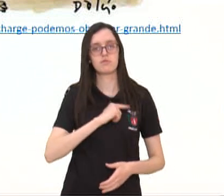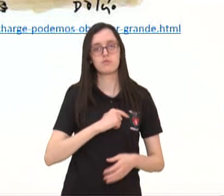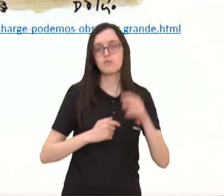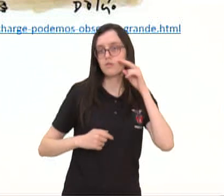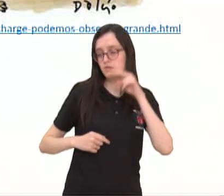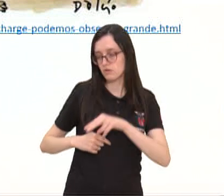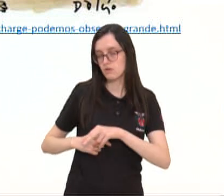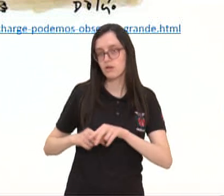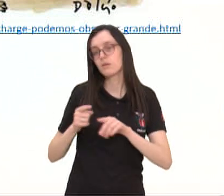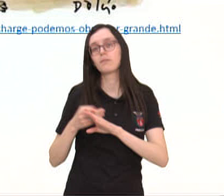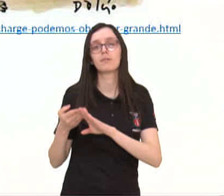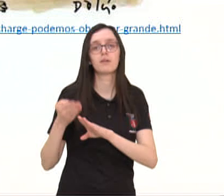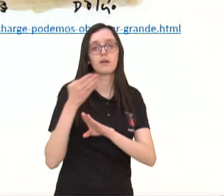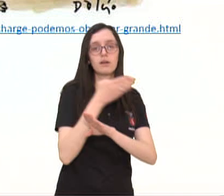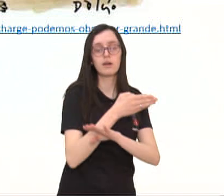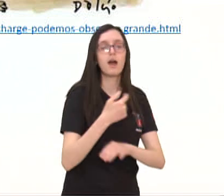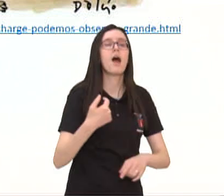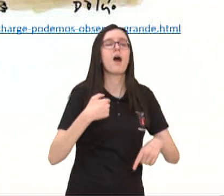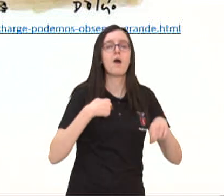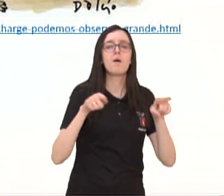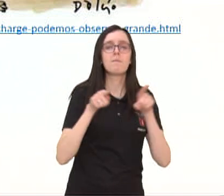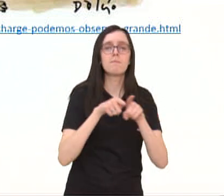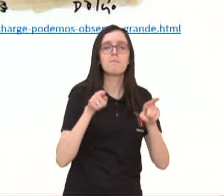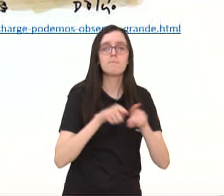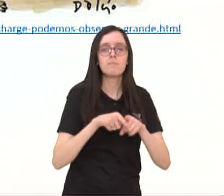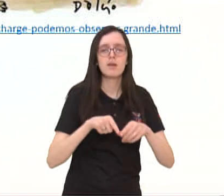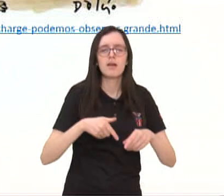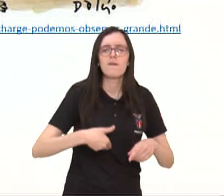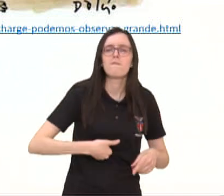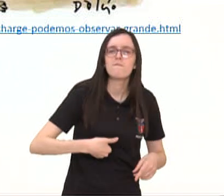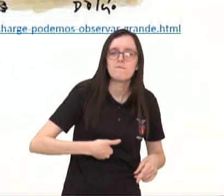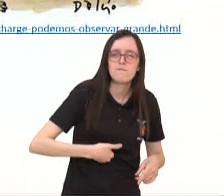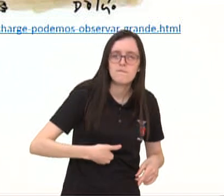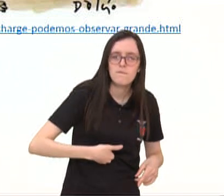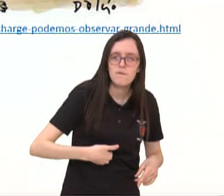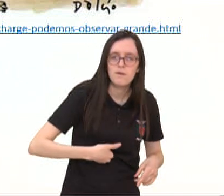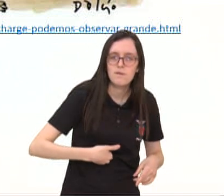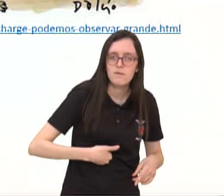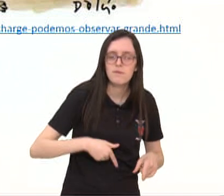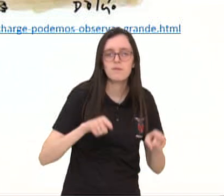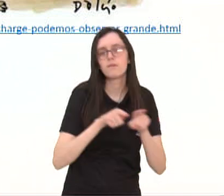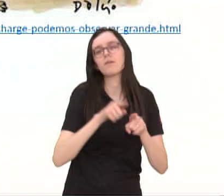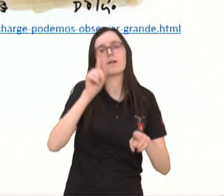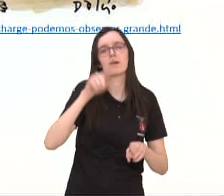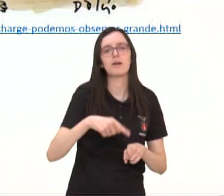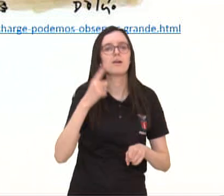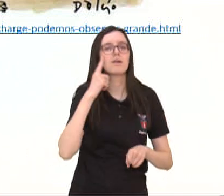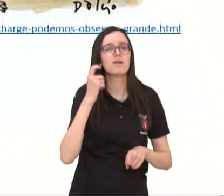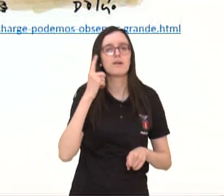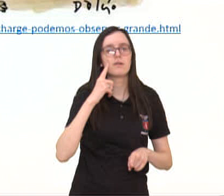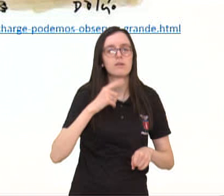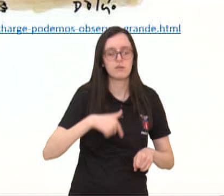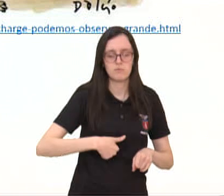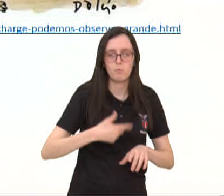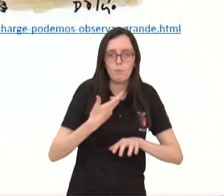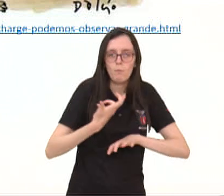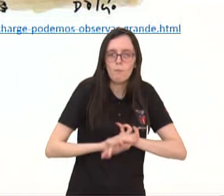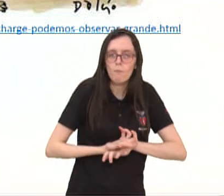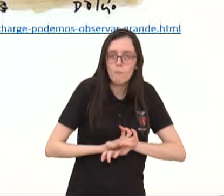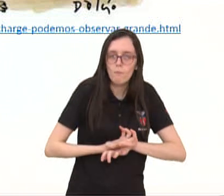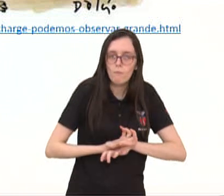para o estômago dela, né? Ou seja, o barulho do estômago que se faz quando esse estômago está vazio,